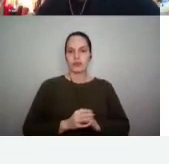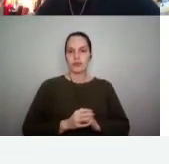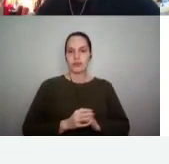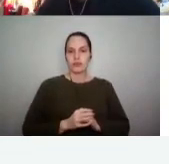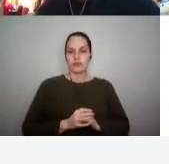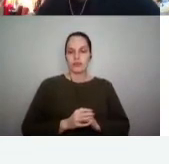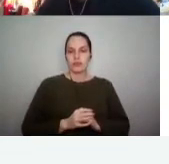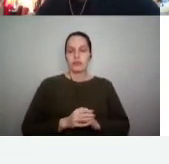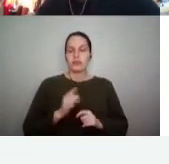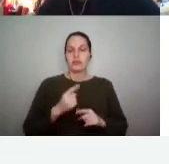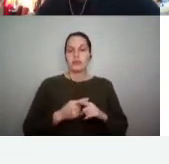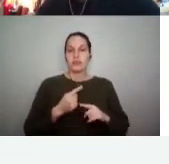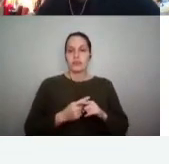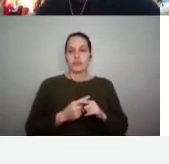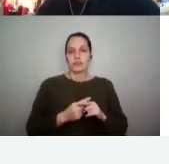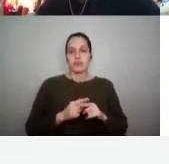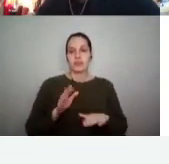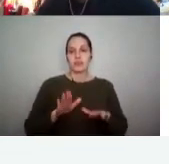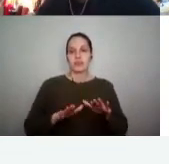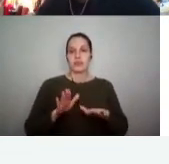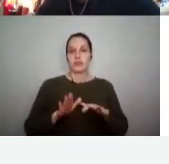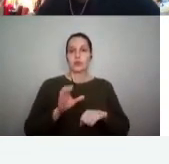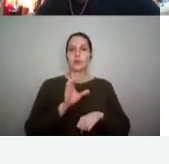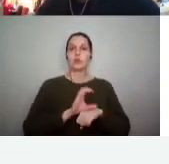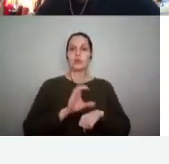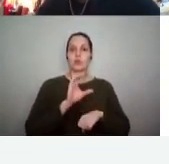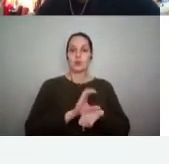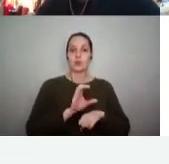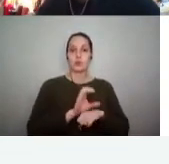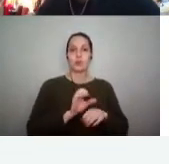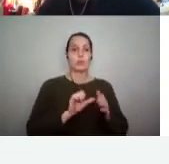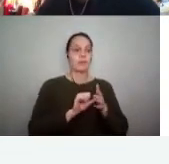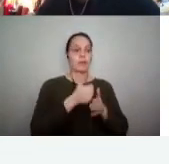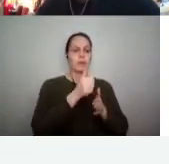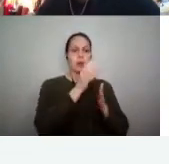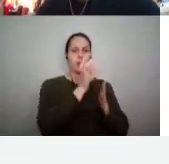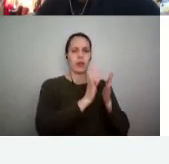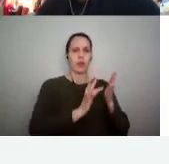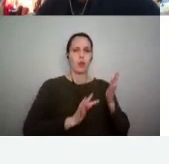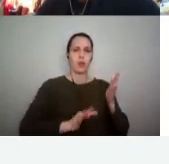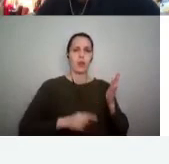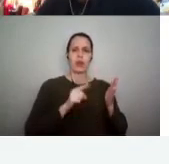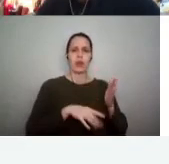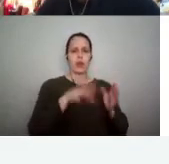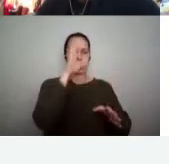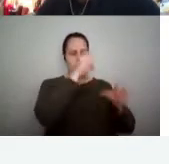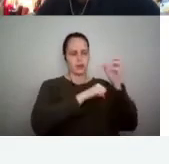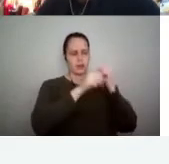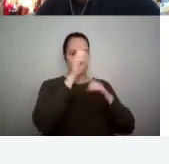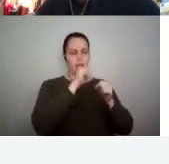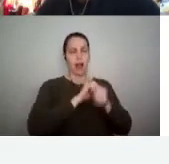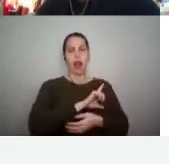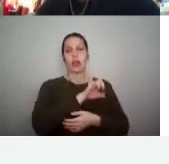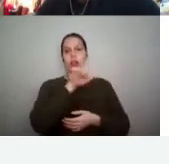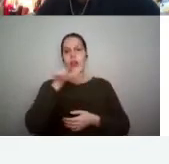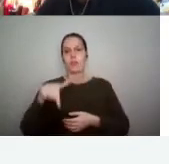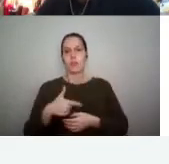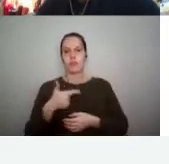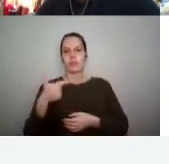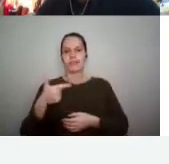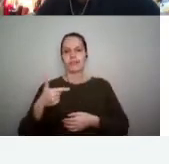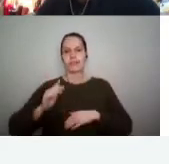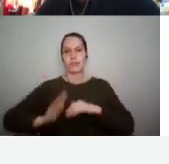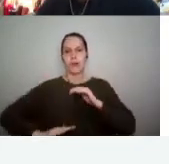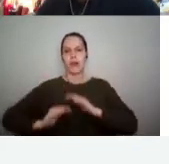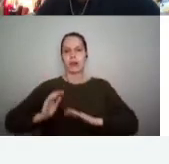Porque muitas vezes nos cursos, primeiro eles têm que fazer toda a teoria para depois fazer a prática. Então, a ideia passava-se que,